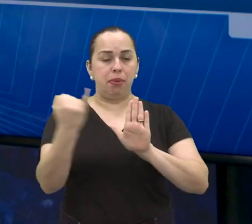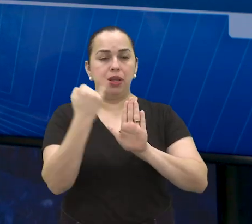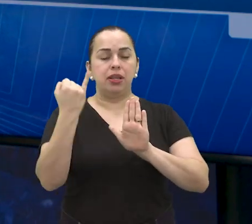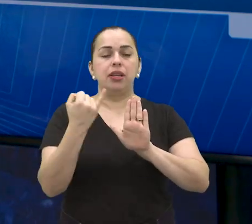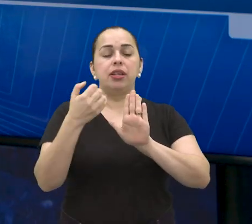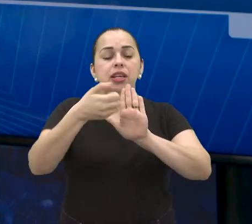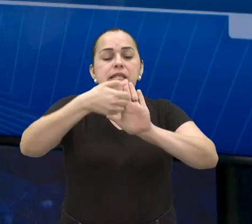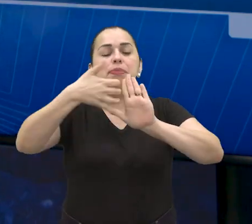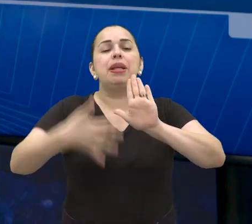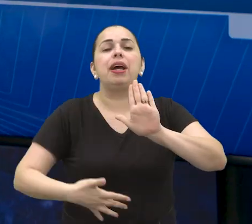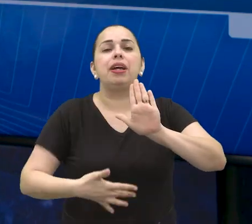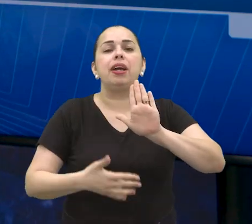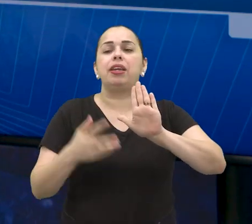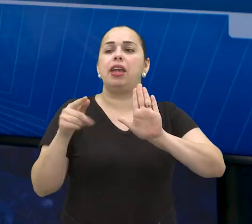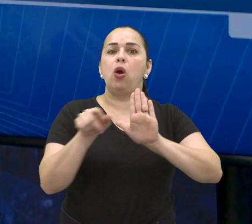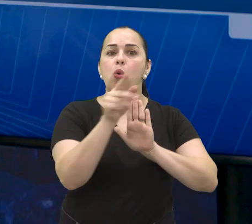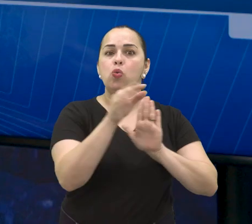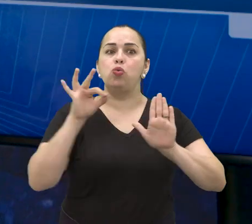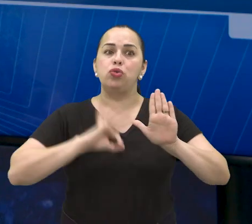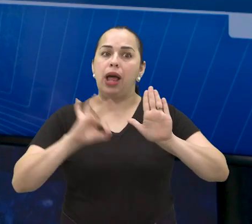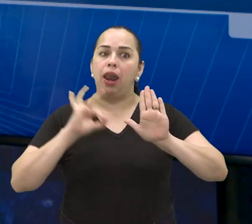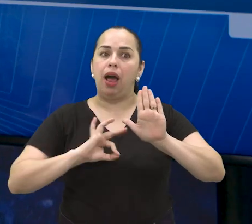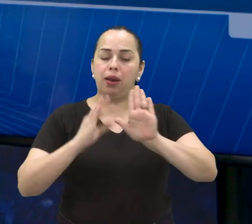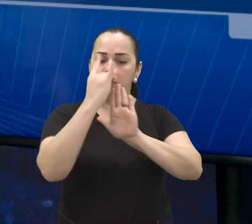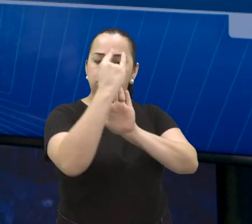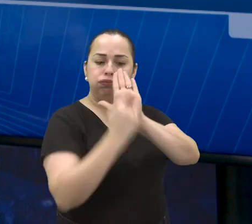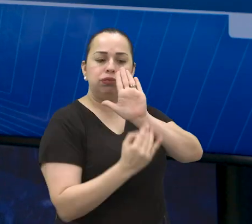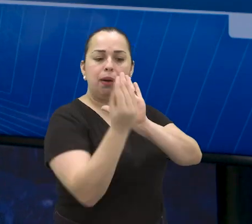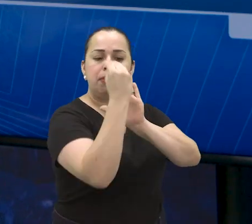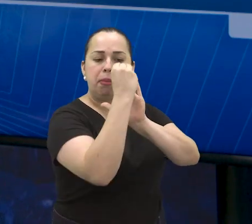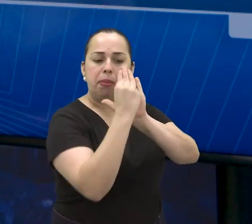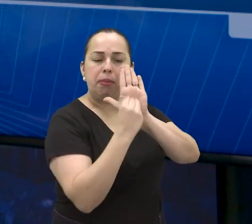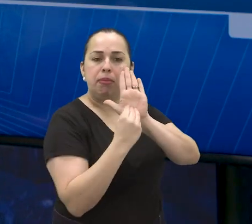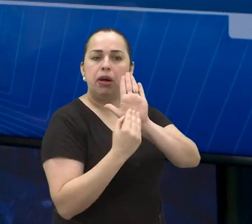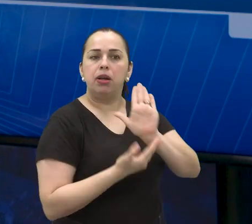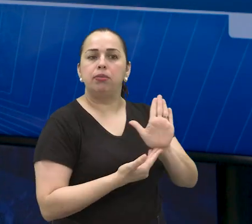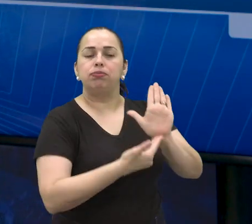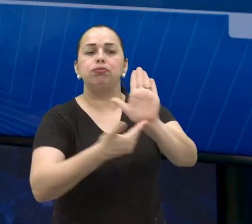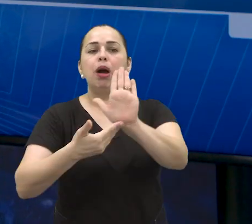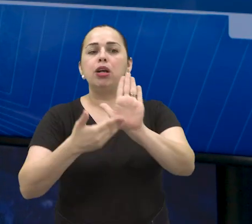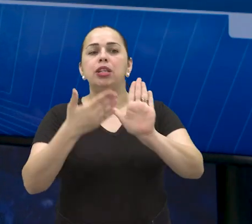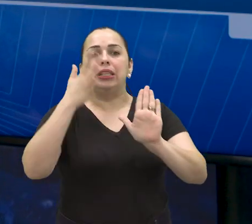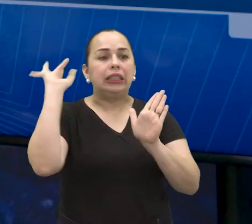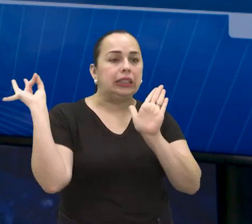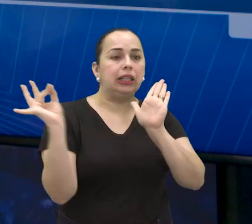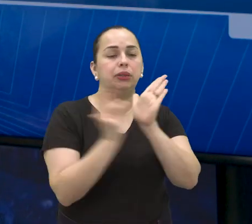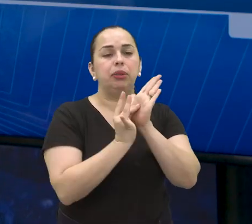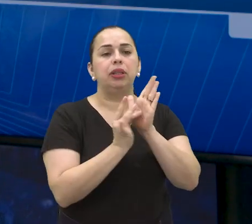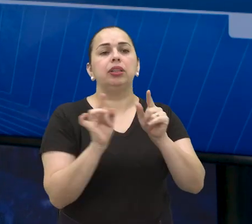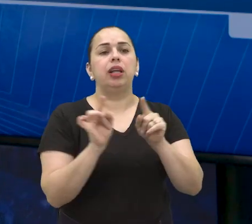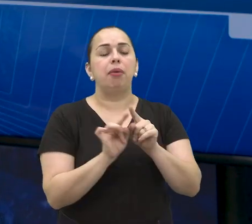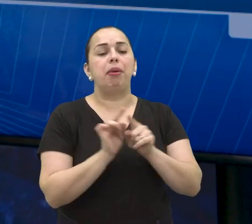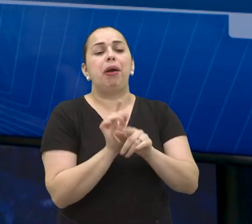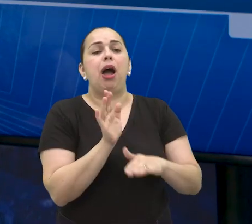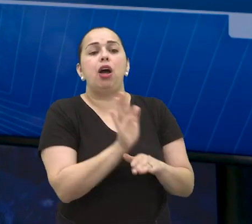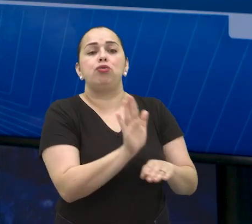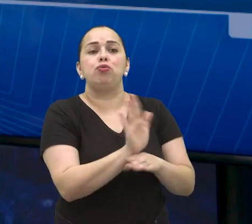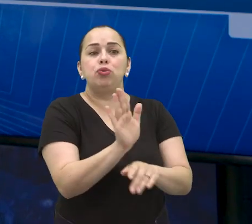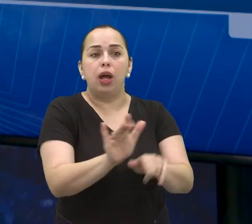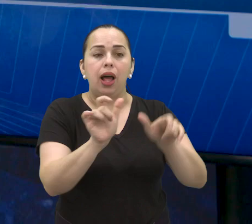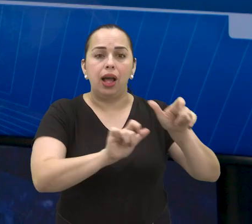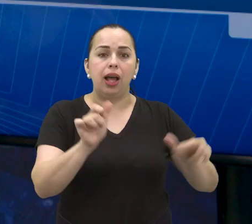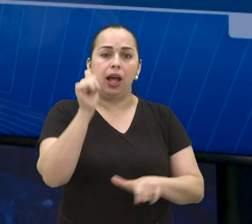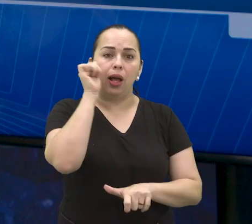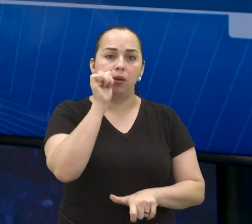da transparência, né, de planos de remuneração e também para que as empresas beneficiem as suas mulheres,